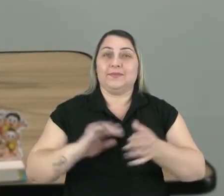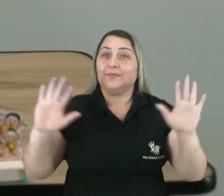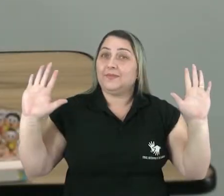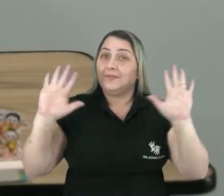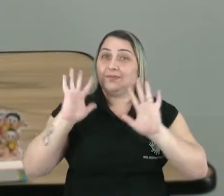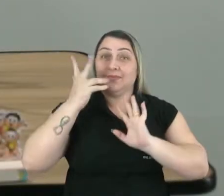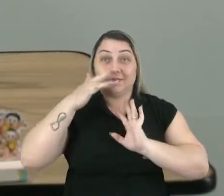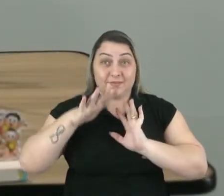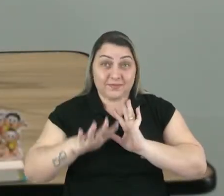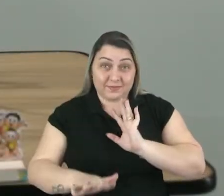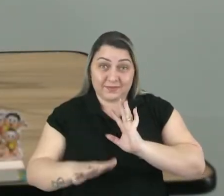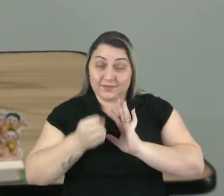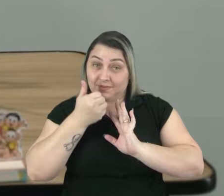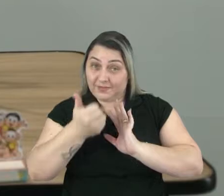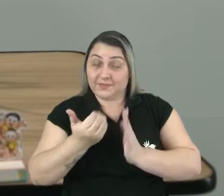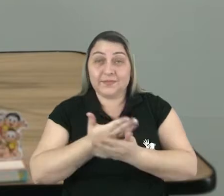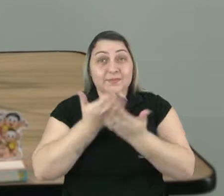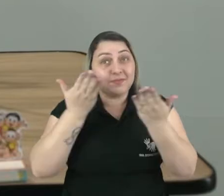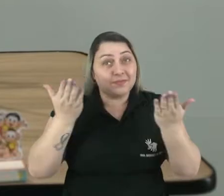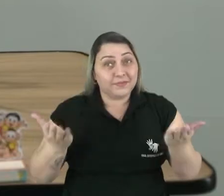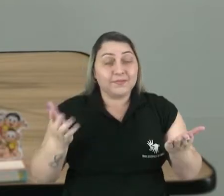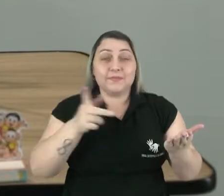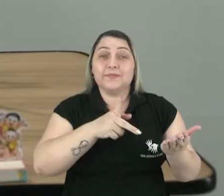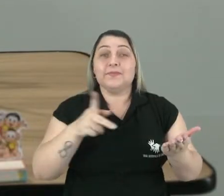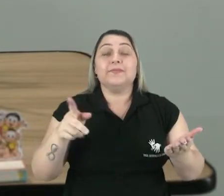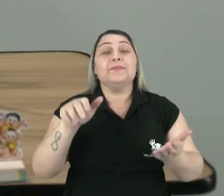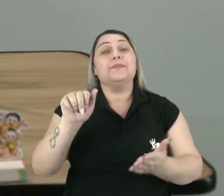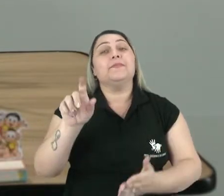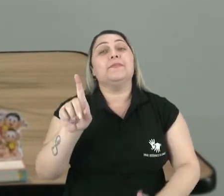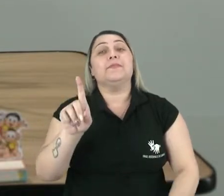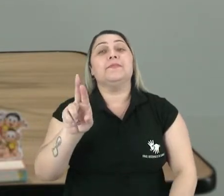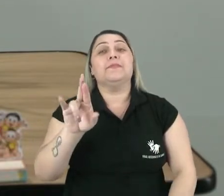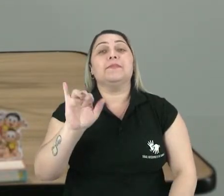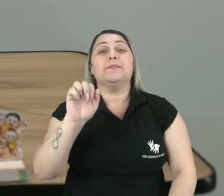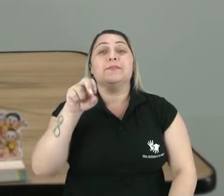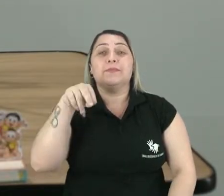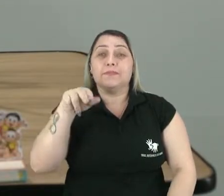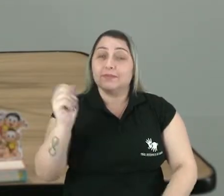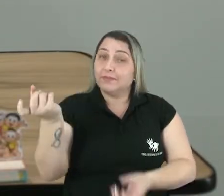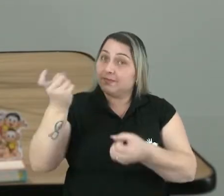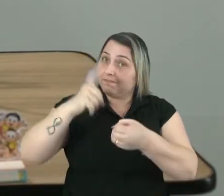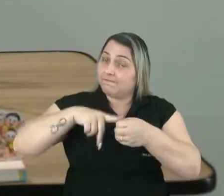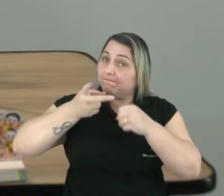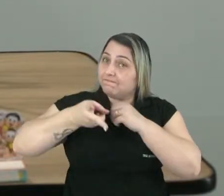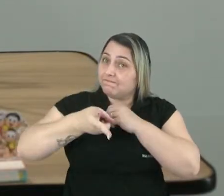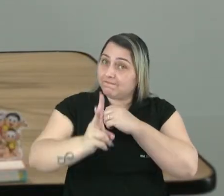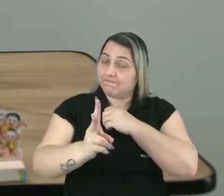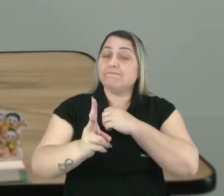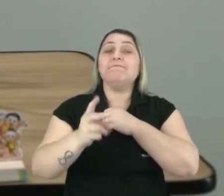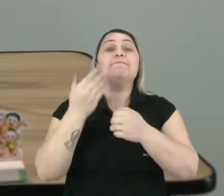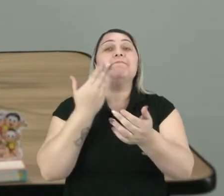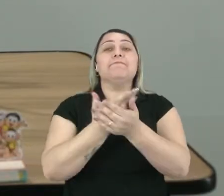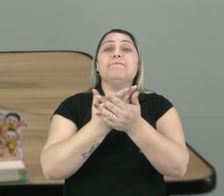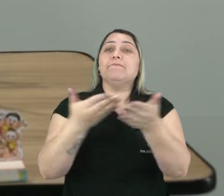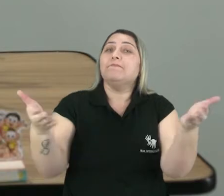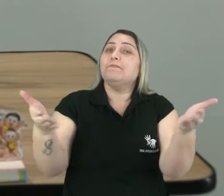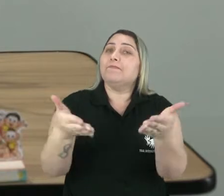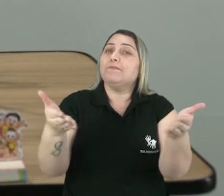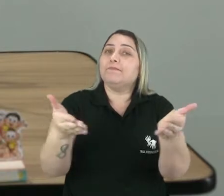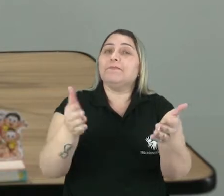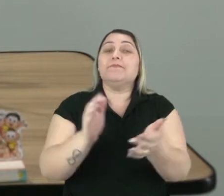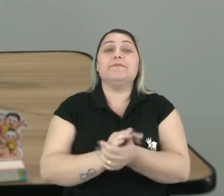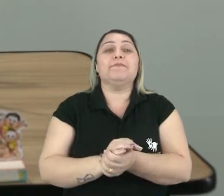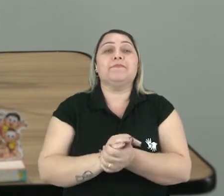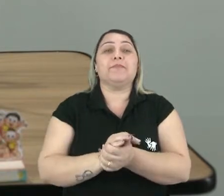Olá, crianças! Tudo bem com vocês? Sou a professora Adriana. Estou de volta para dar continuidade à nossa aula de hoje.